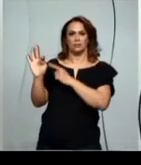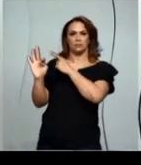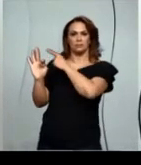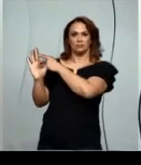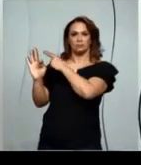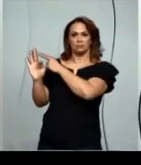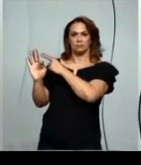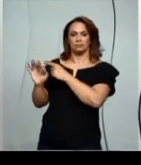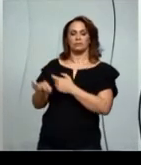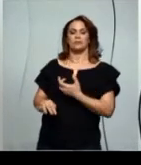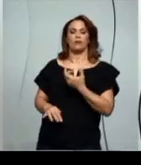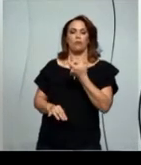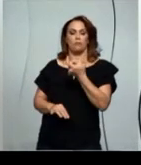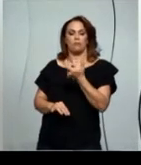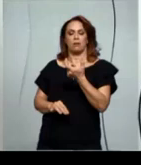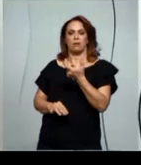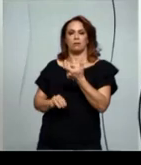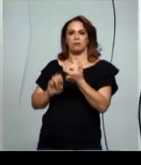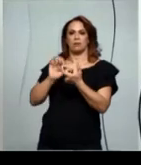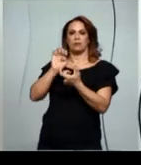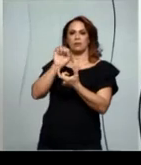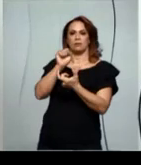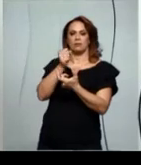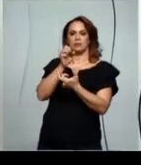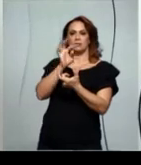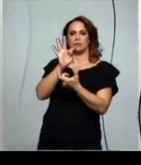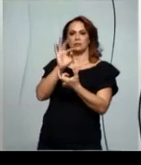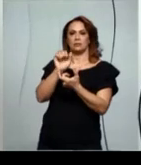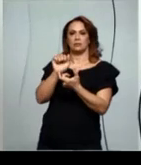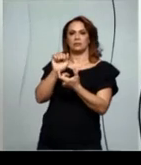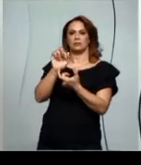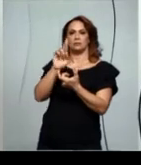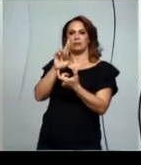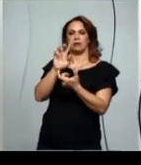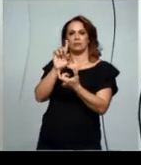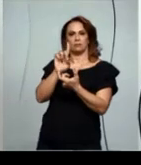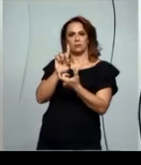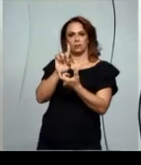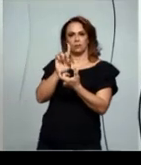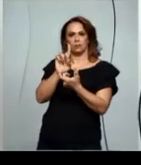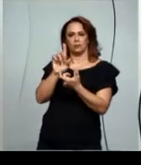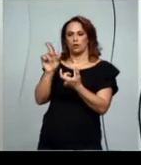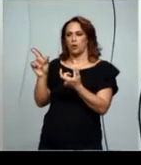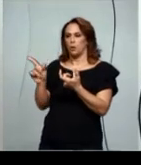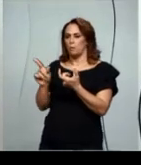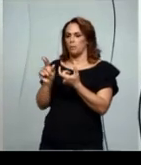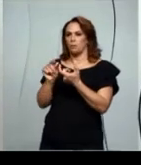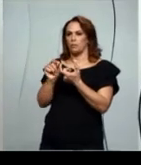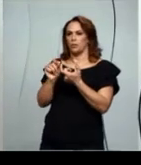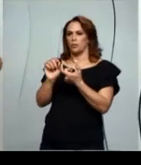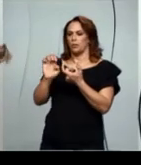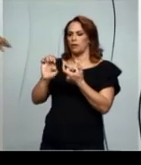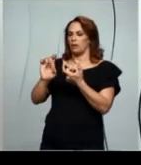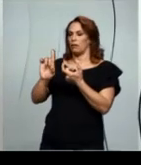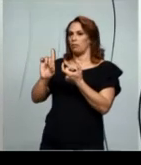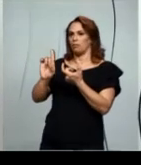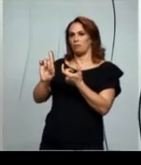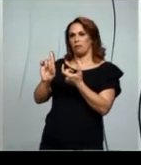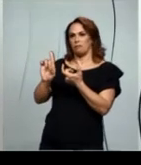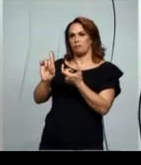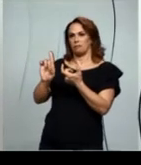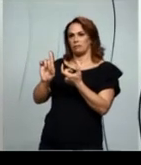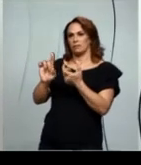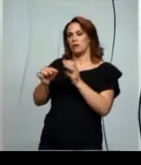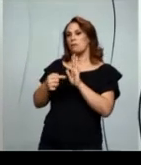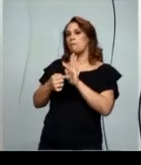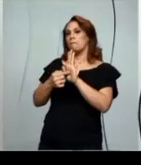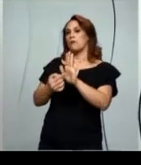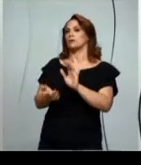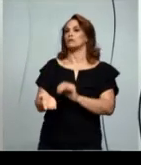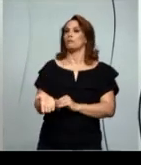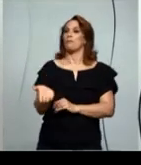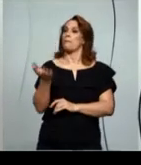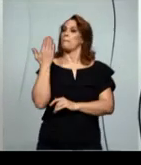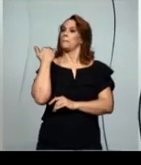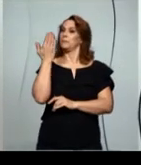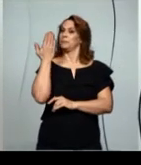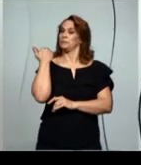afirmativa, passado. Ed. It started at 7:15 and